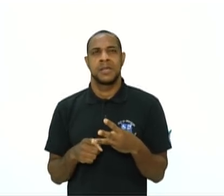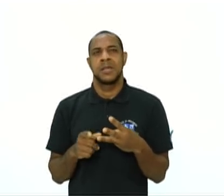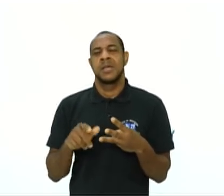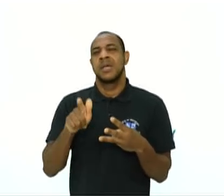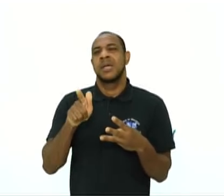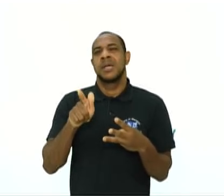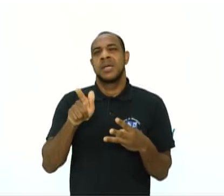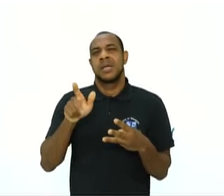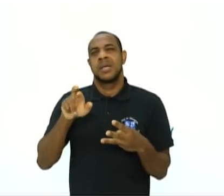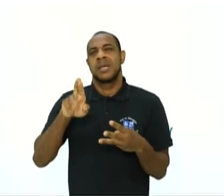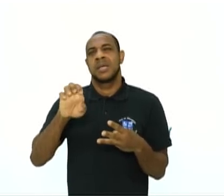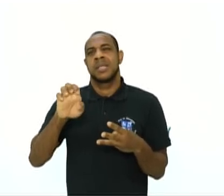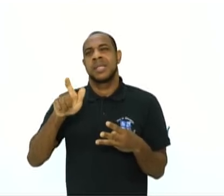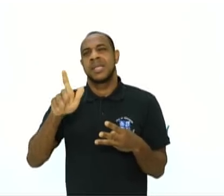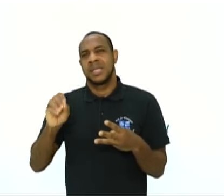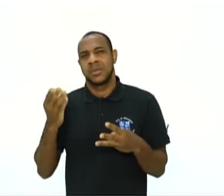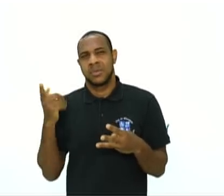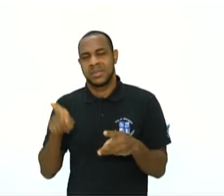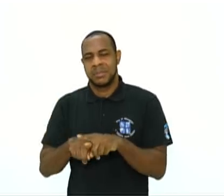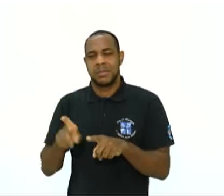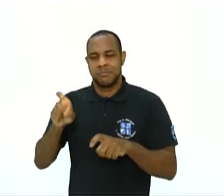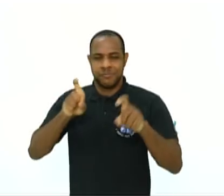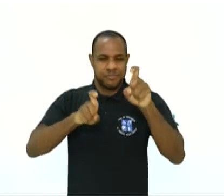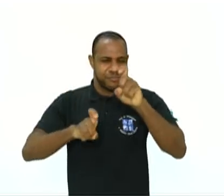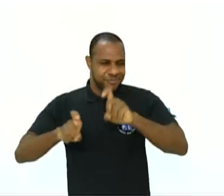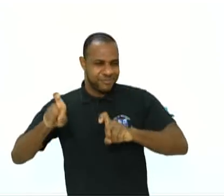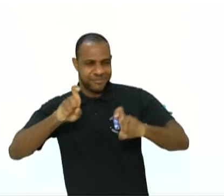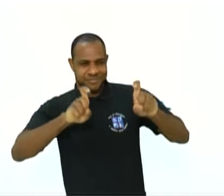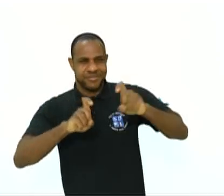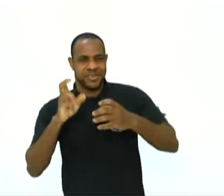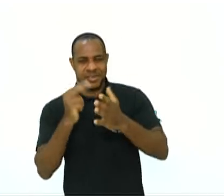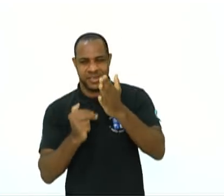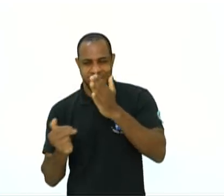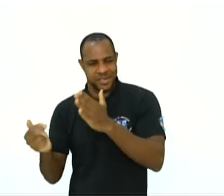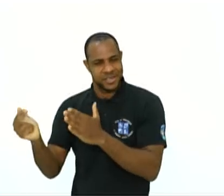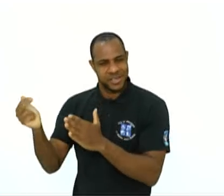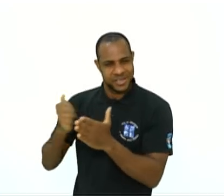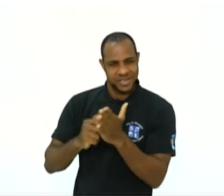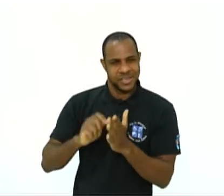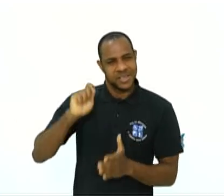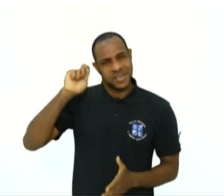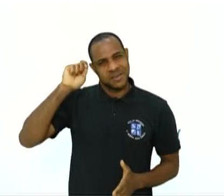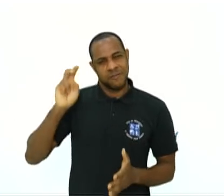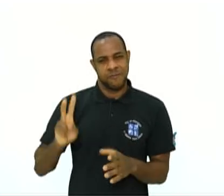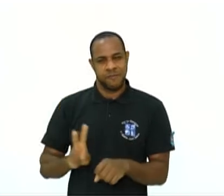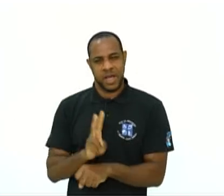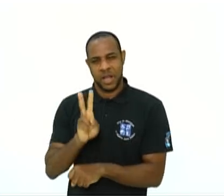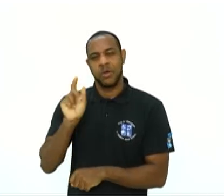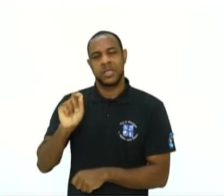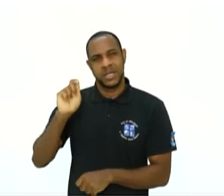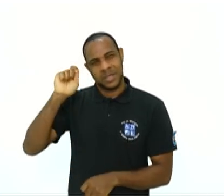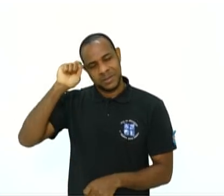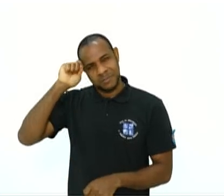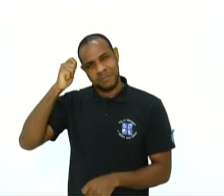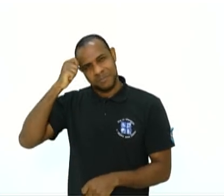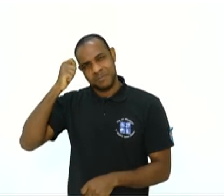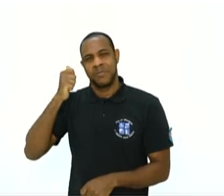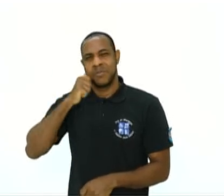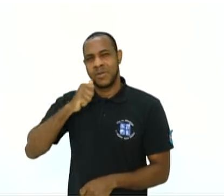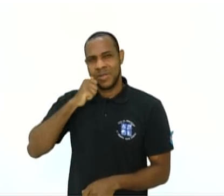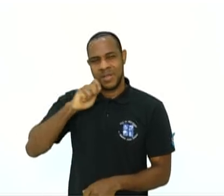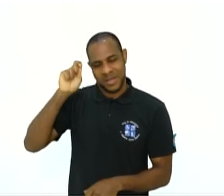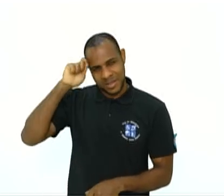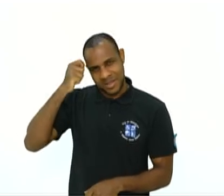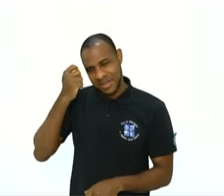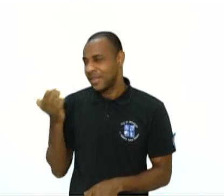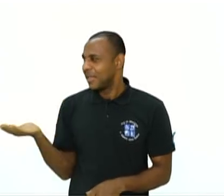grego, né, seu super grafite aí, valorizando a mulher negra, né, com o projeto que ele fez no Colégio Luiz Arroz. E